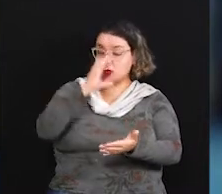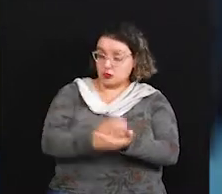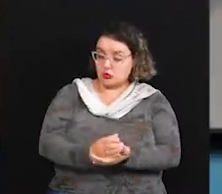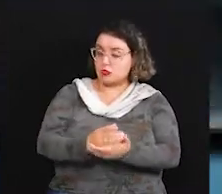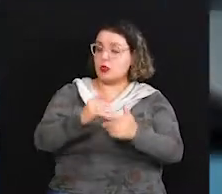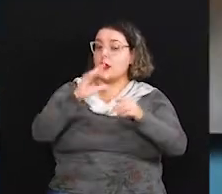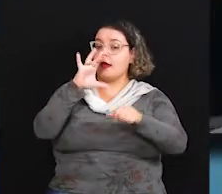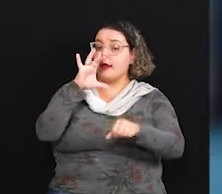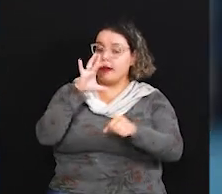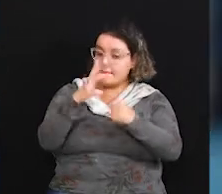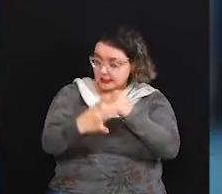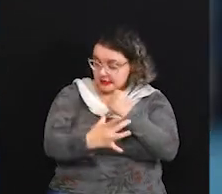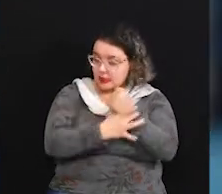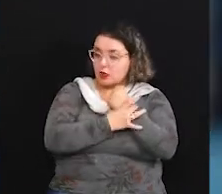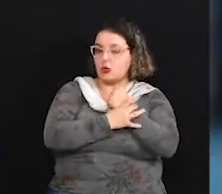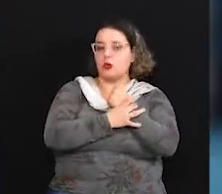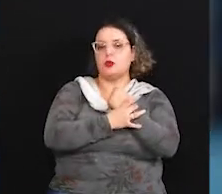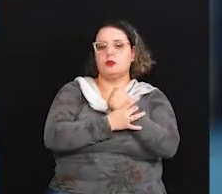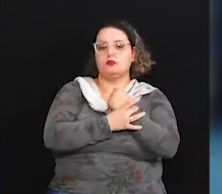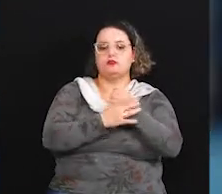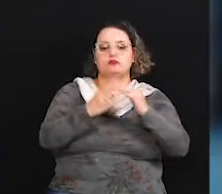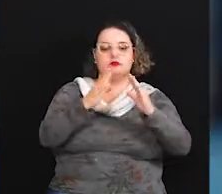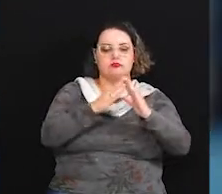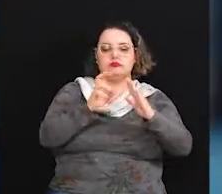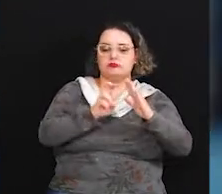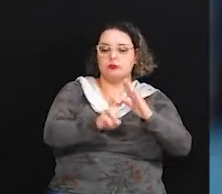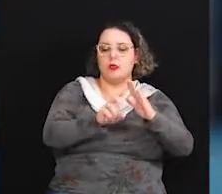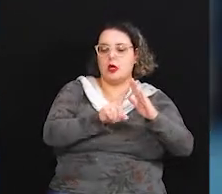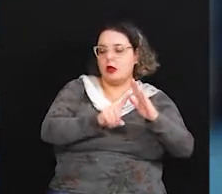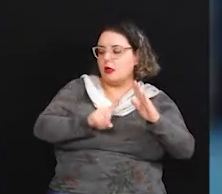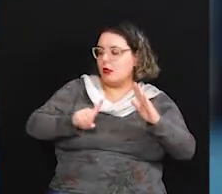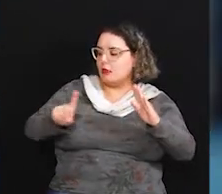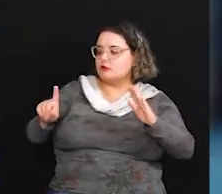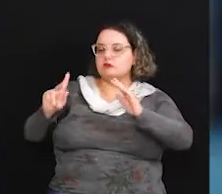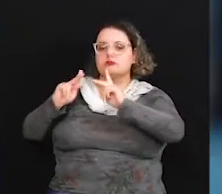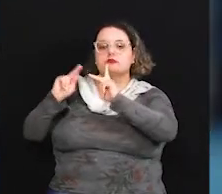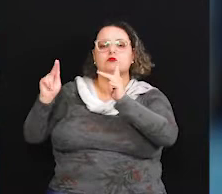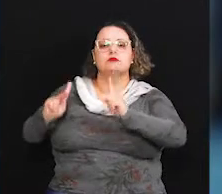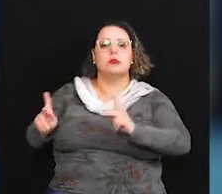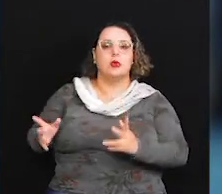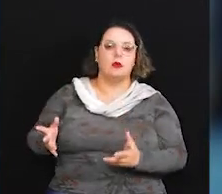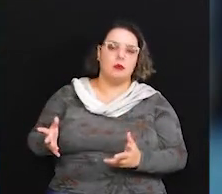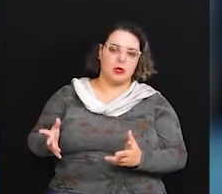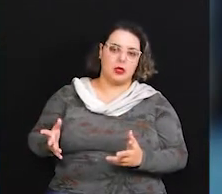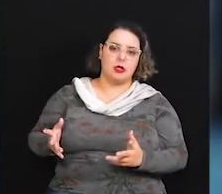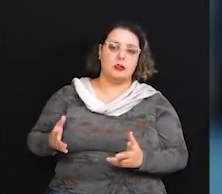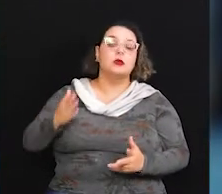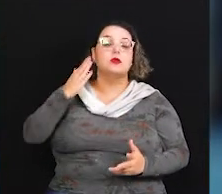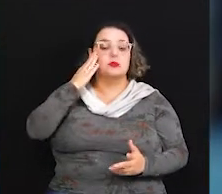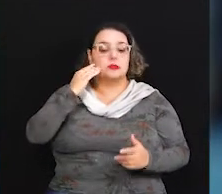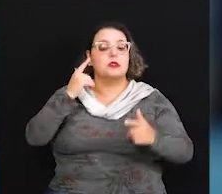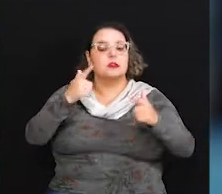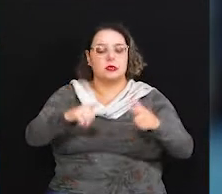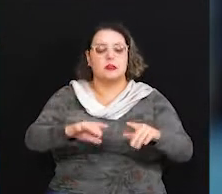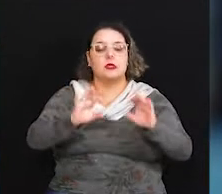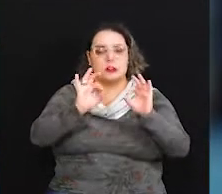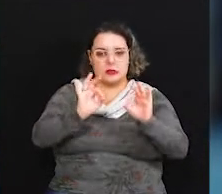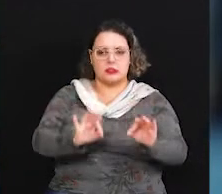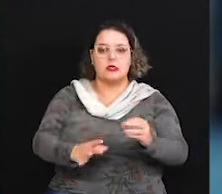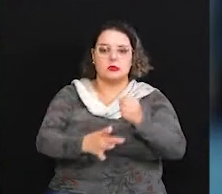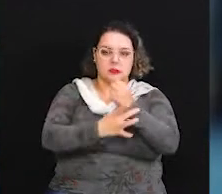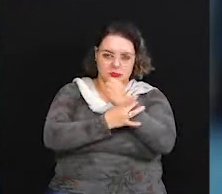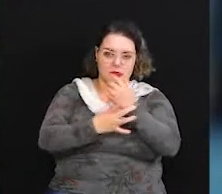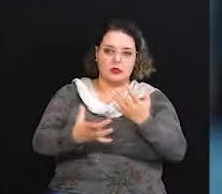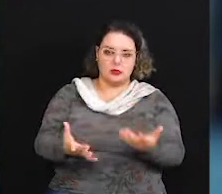é um local assim, eu viro as costas e eu saio daqui em paz, sabe? Eu deixo ele aqui e